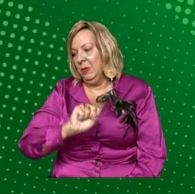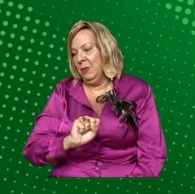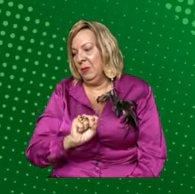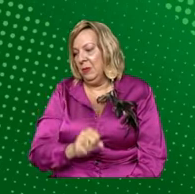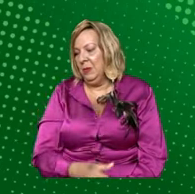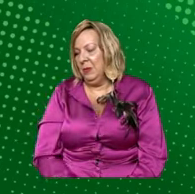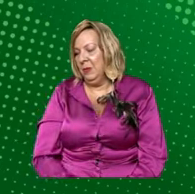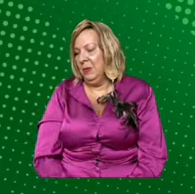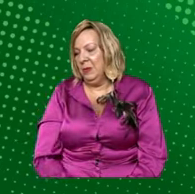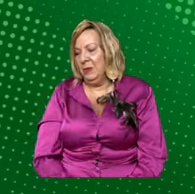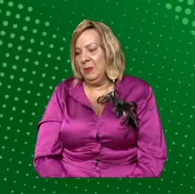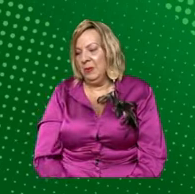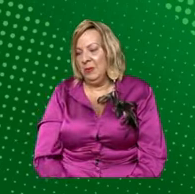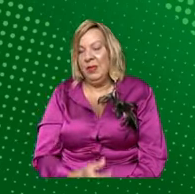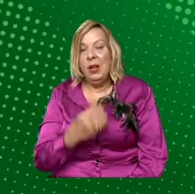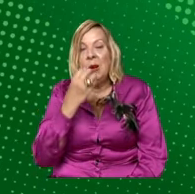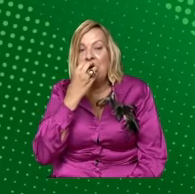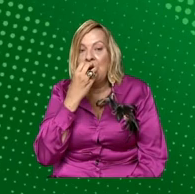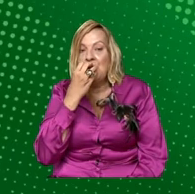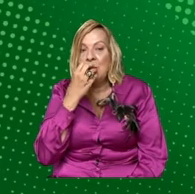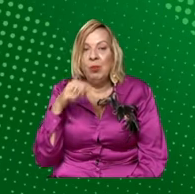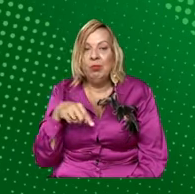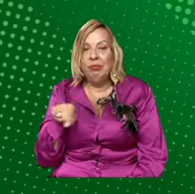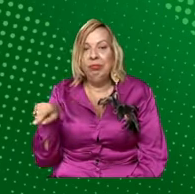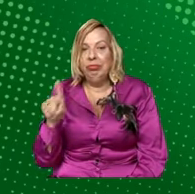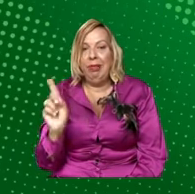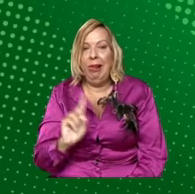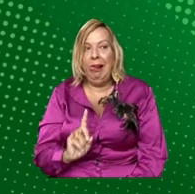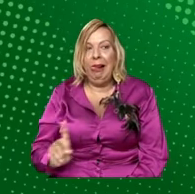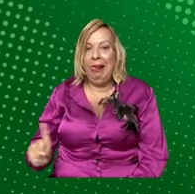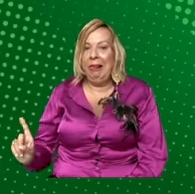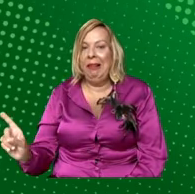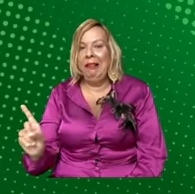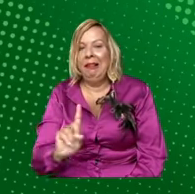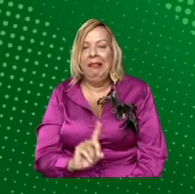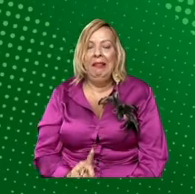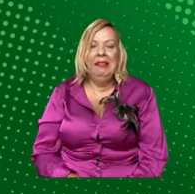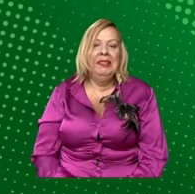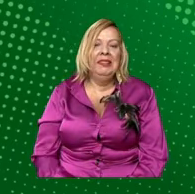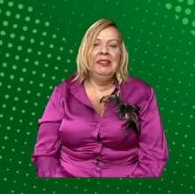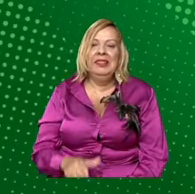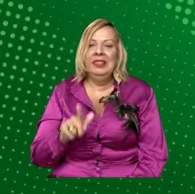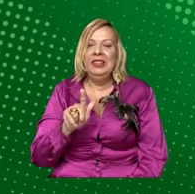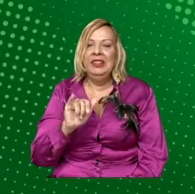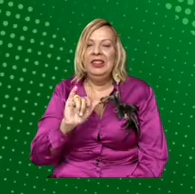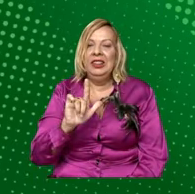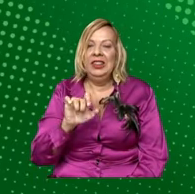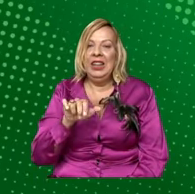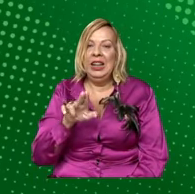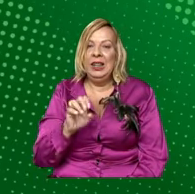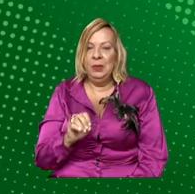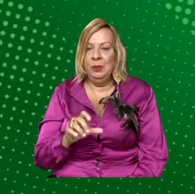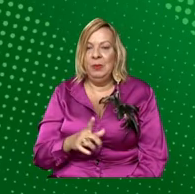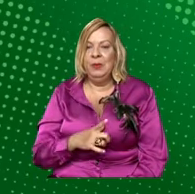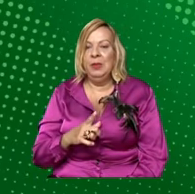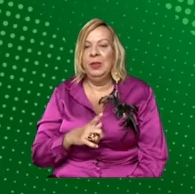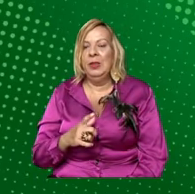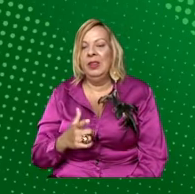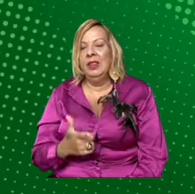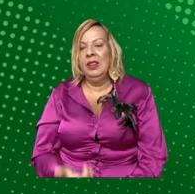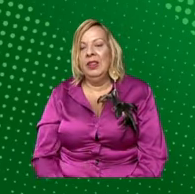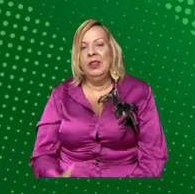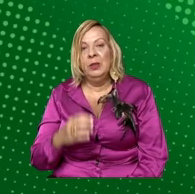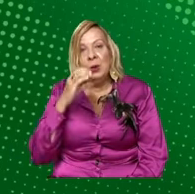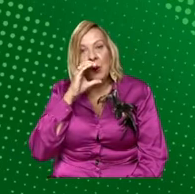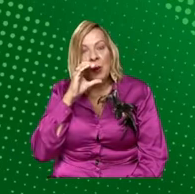0240938. Olha só, minha gente, o Gileno adquiriu aí com a Fernanda. R$500